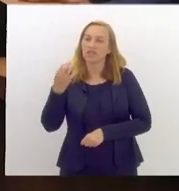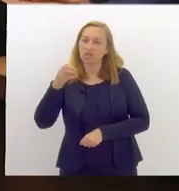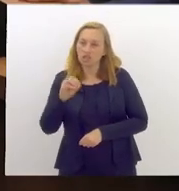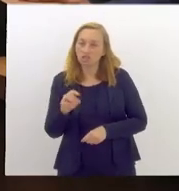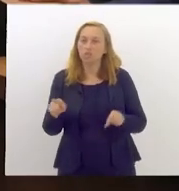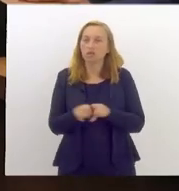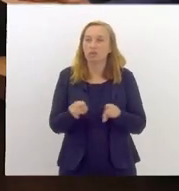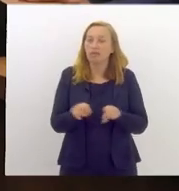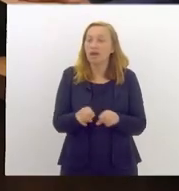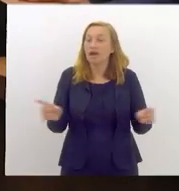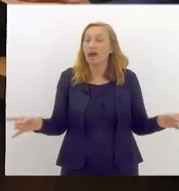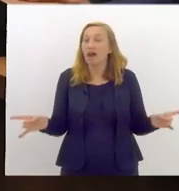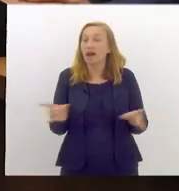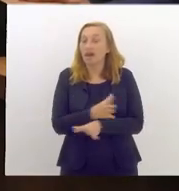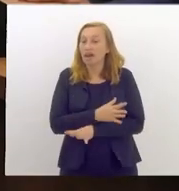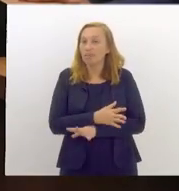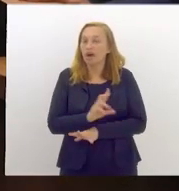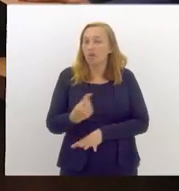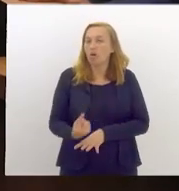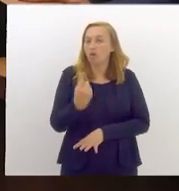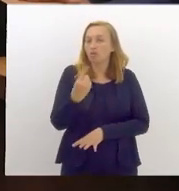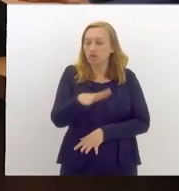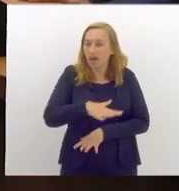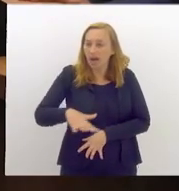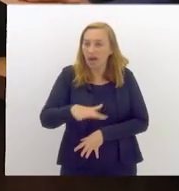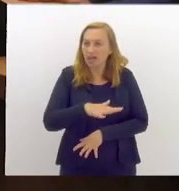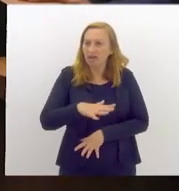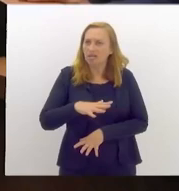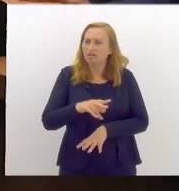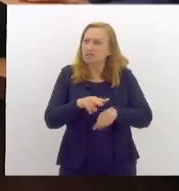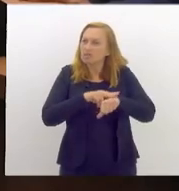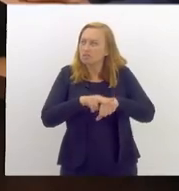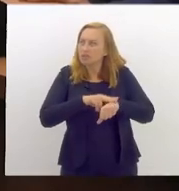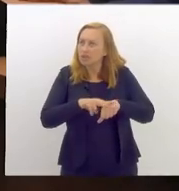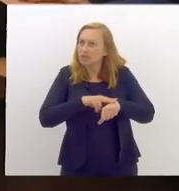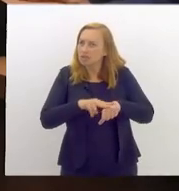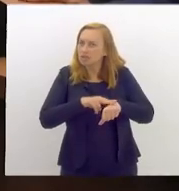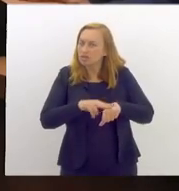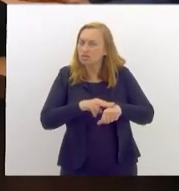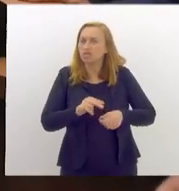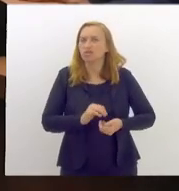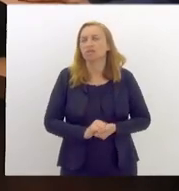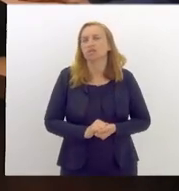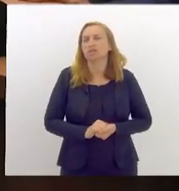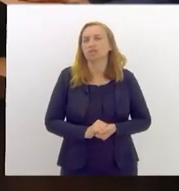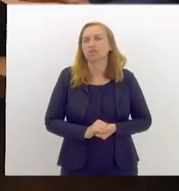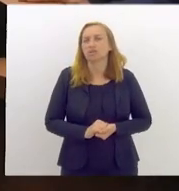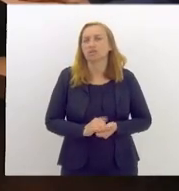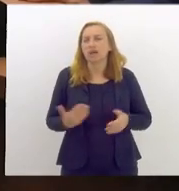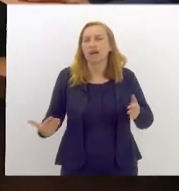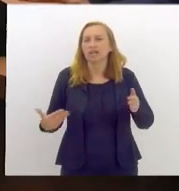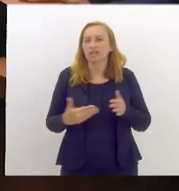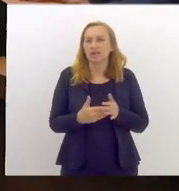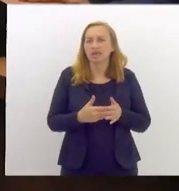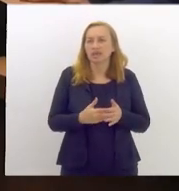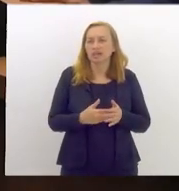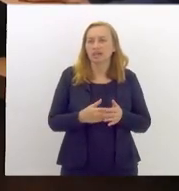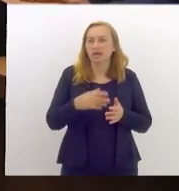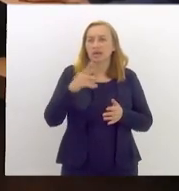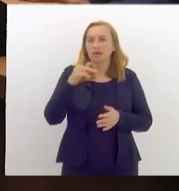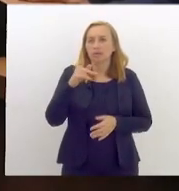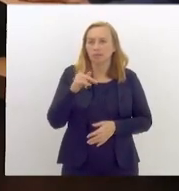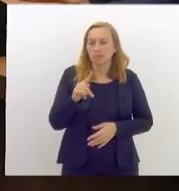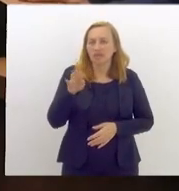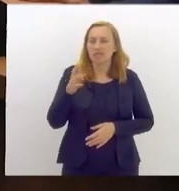acabar com a única área verde no raio enorme que vai até lá na Presidente Vargas